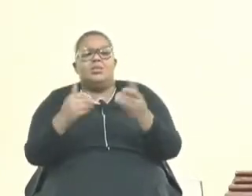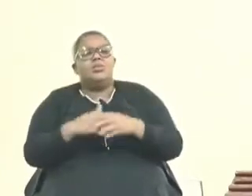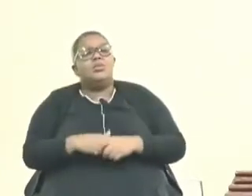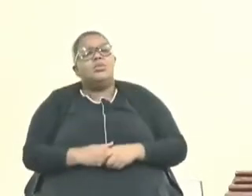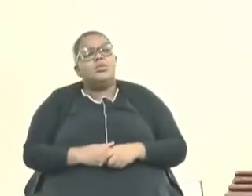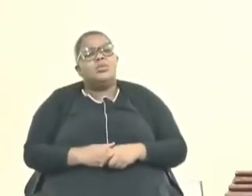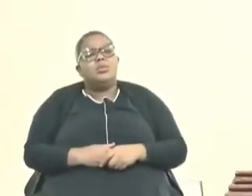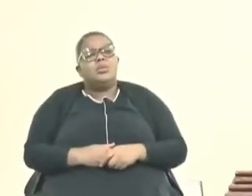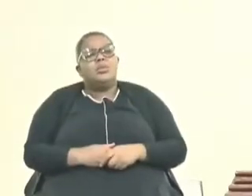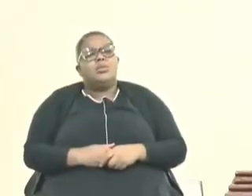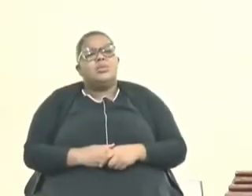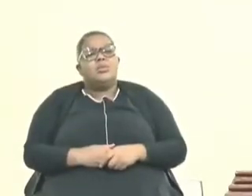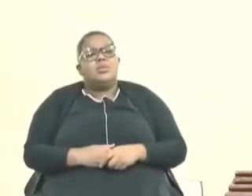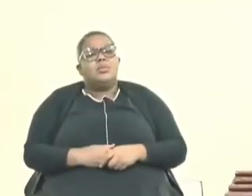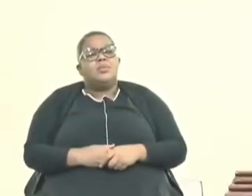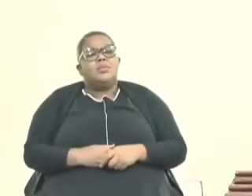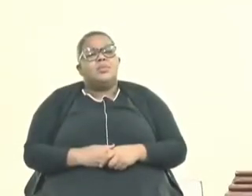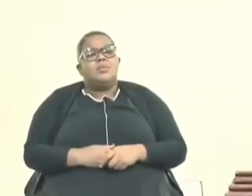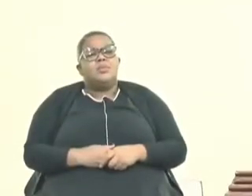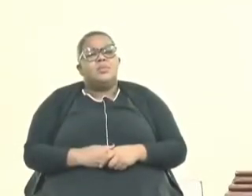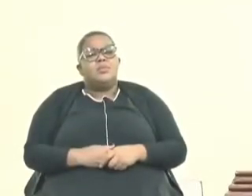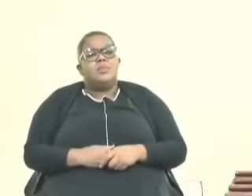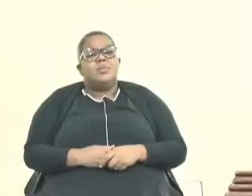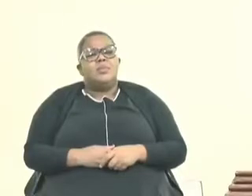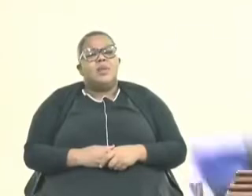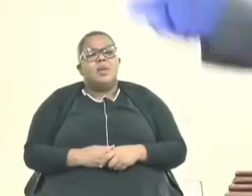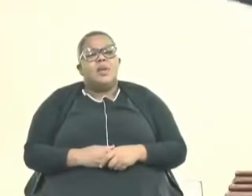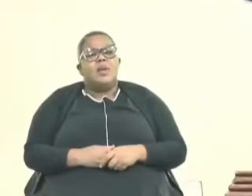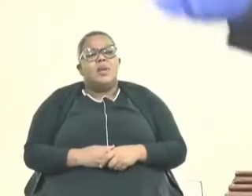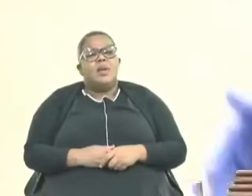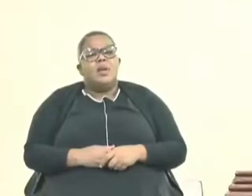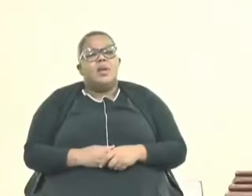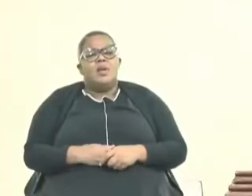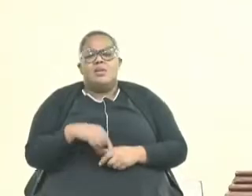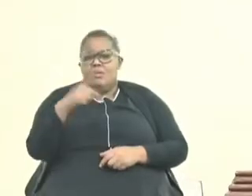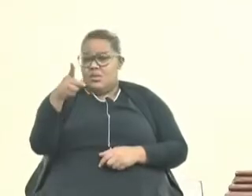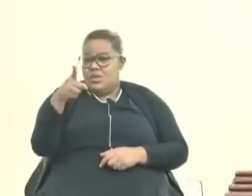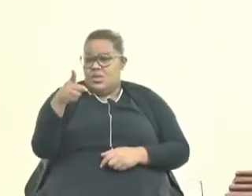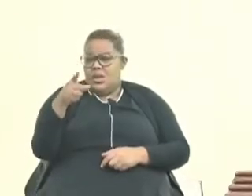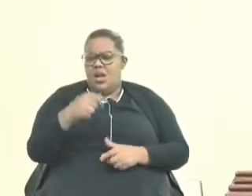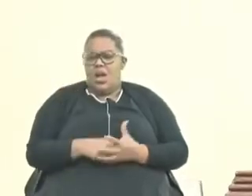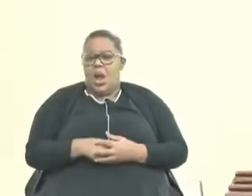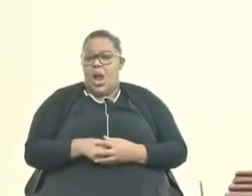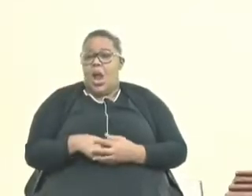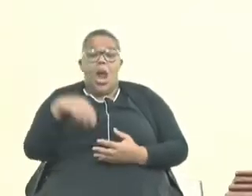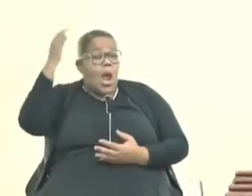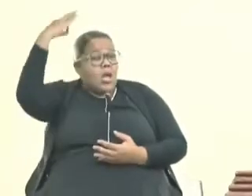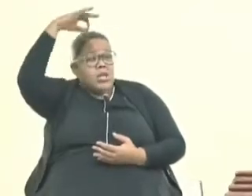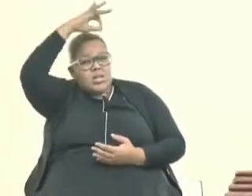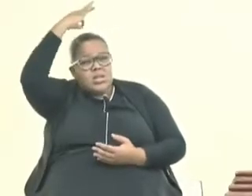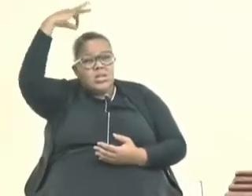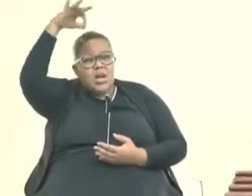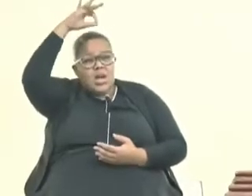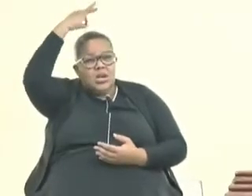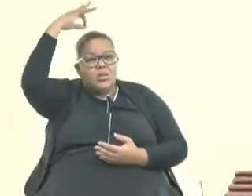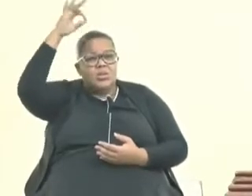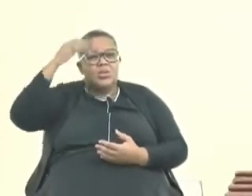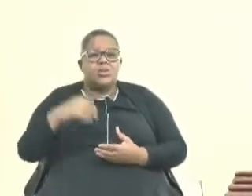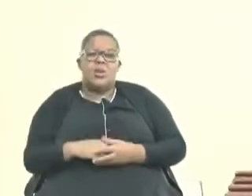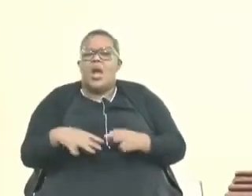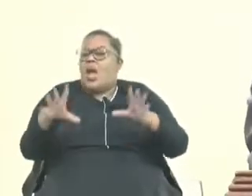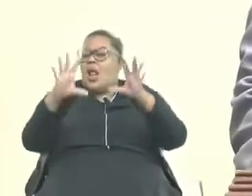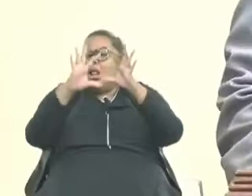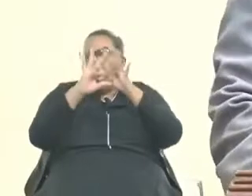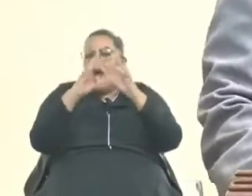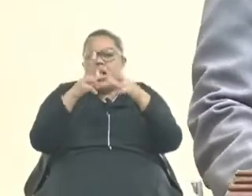não é usa-se até um termo pejorativo é Beato não é é é ligado em